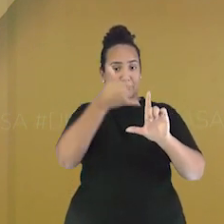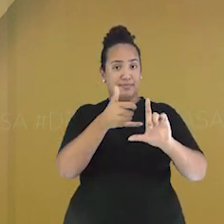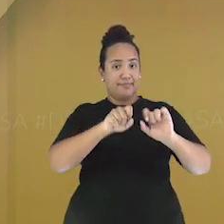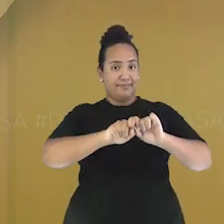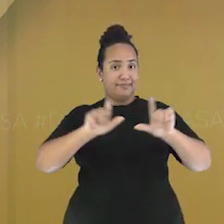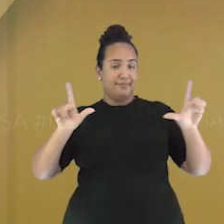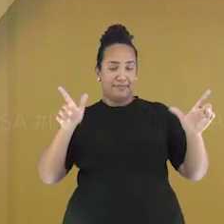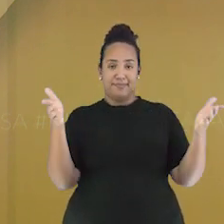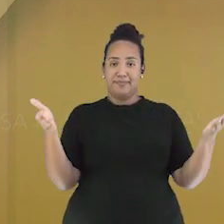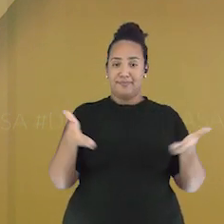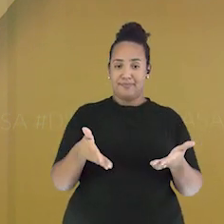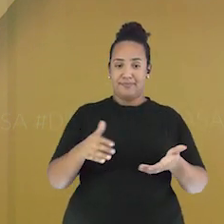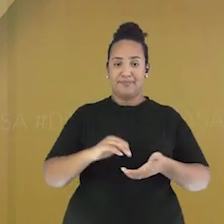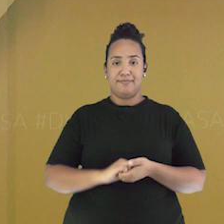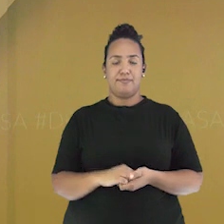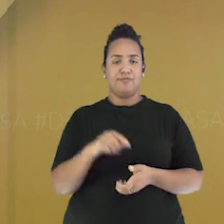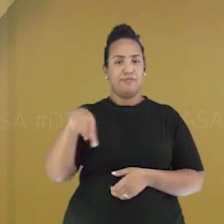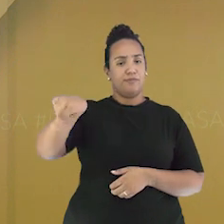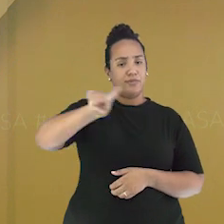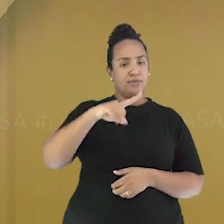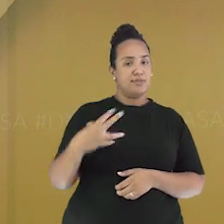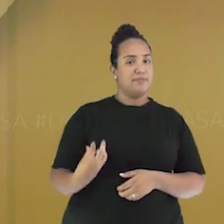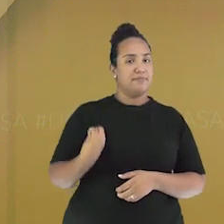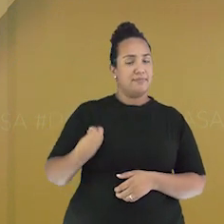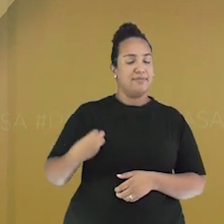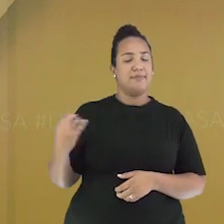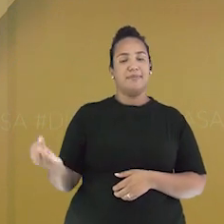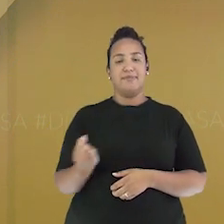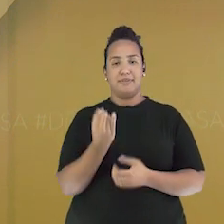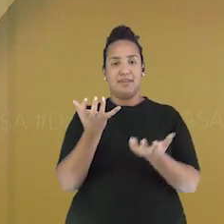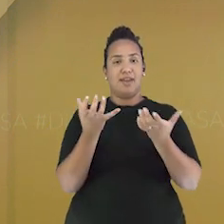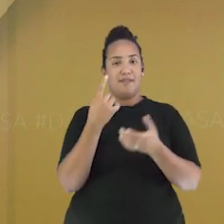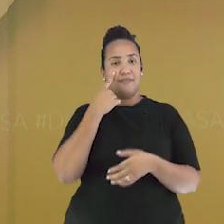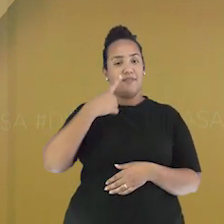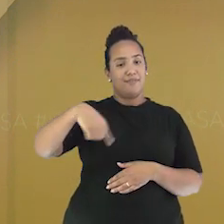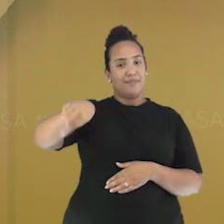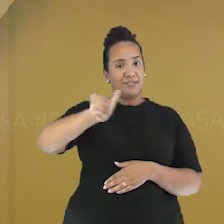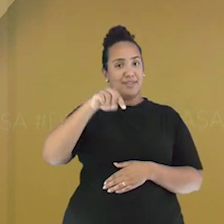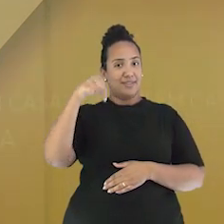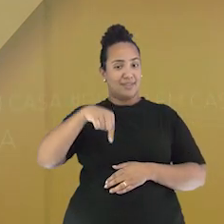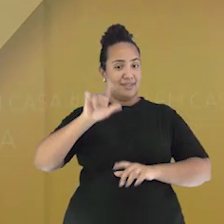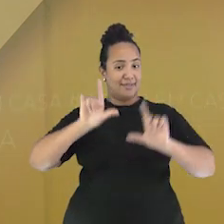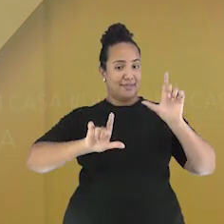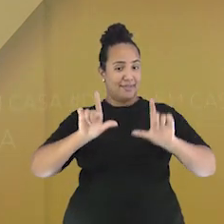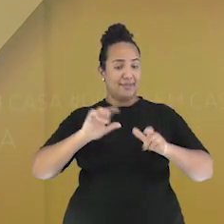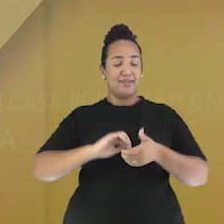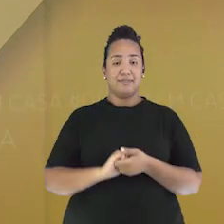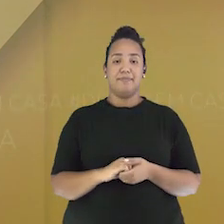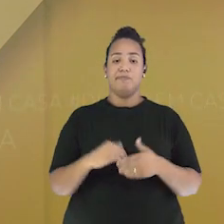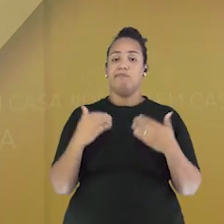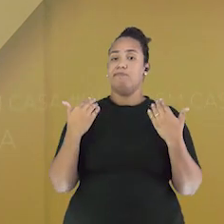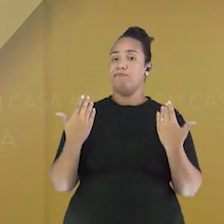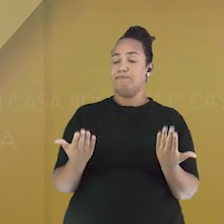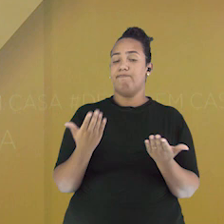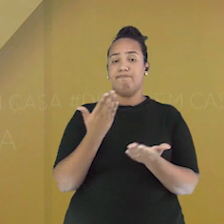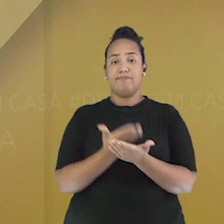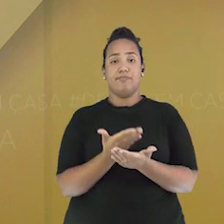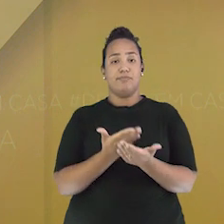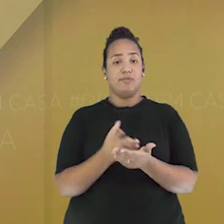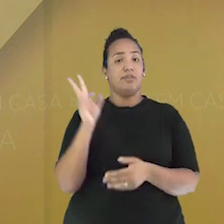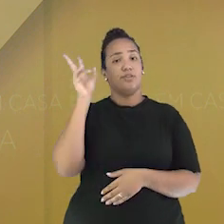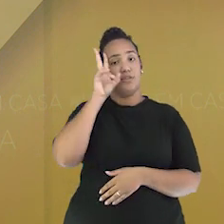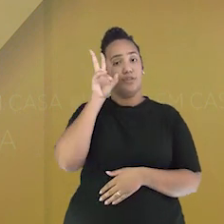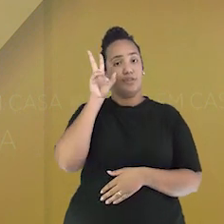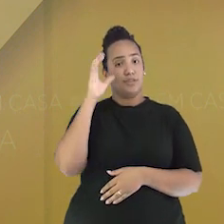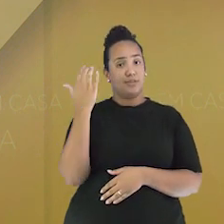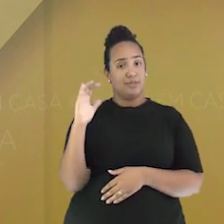Code que está aqui na tela. Sua presença é muito importante e a gente quer te ver aqui na telinha. Bom, pessoal, essa foi a nossa aula